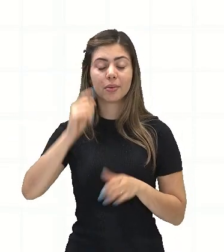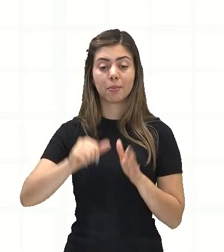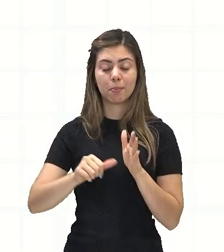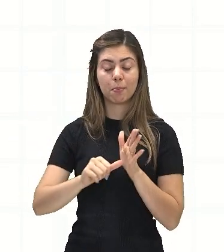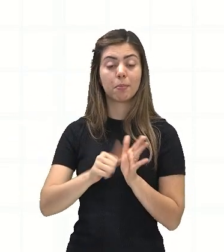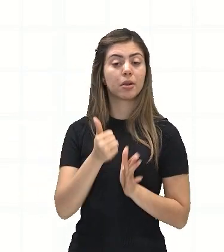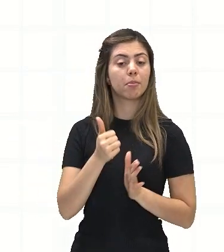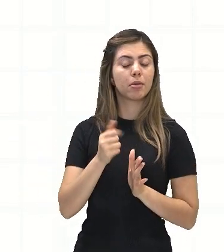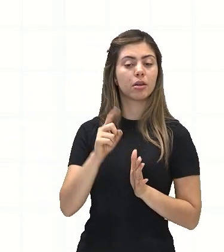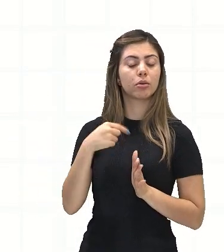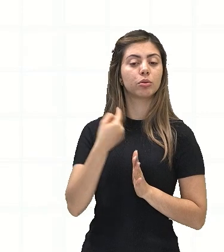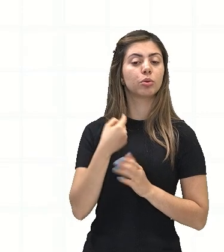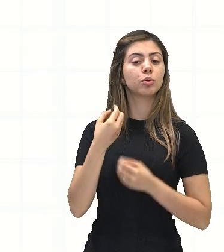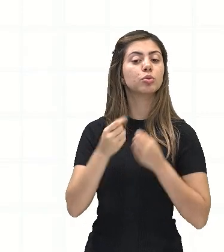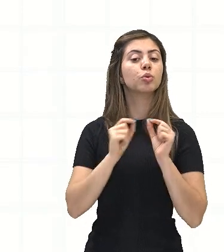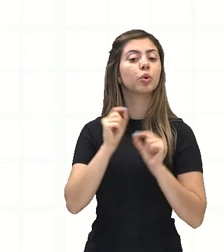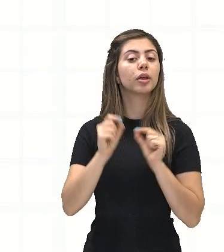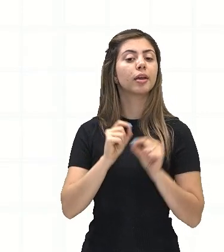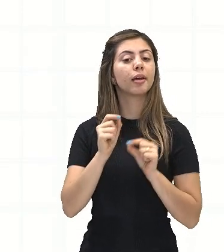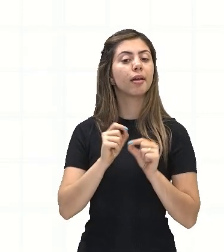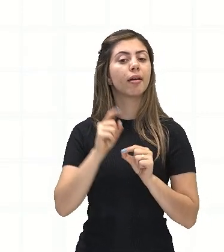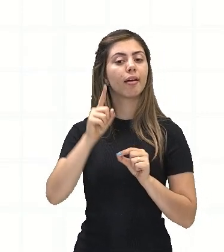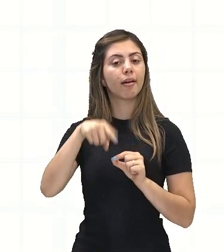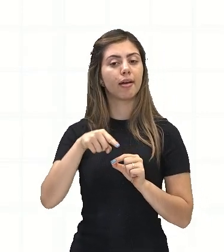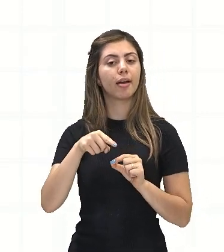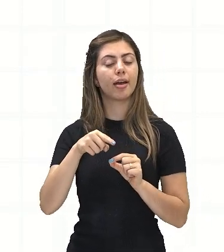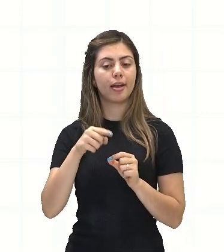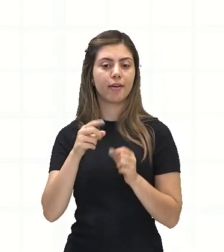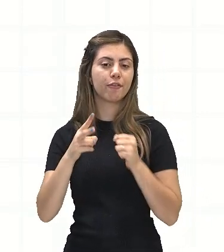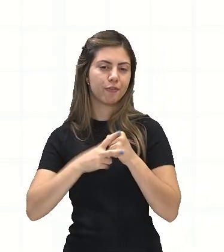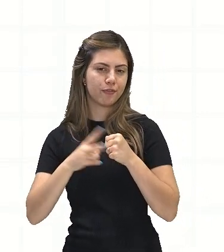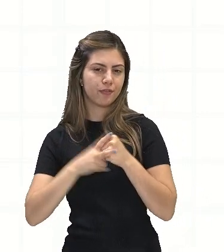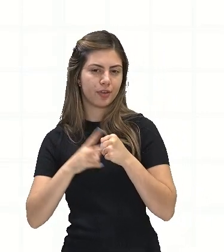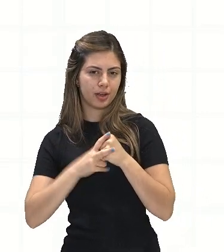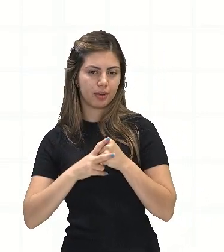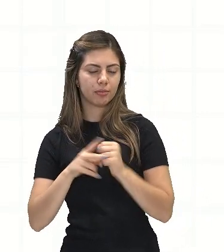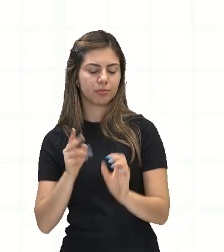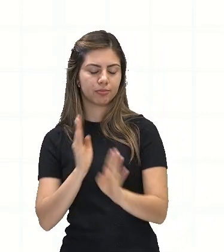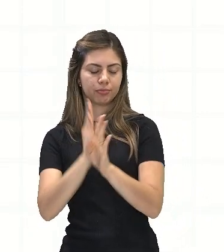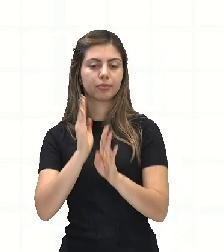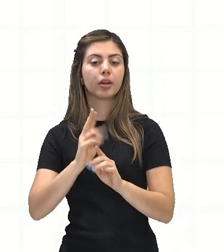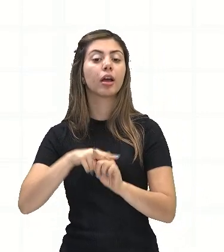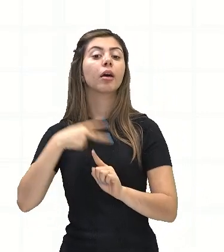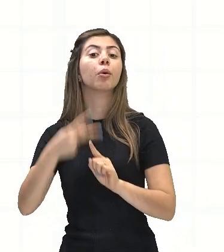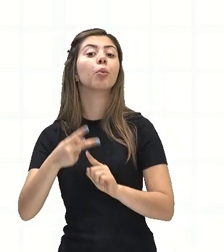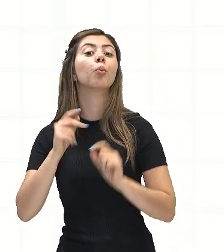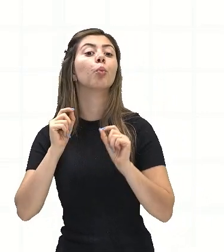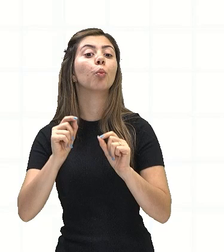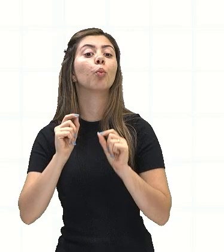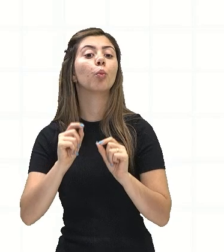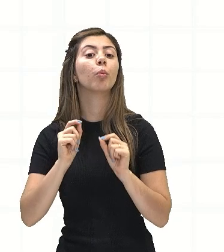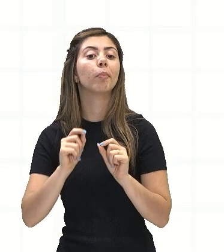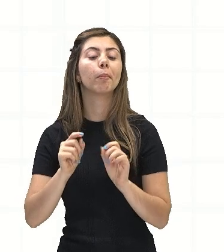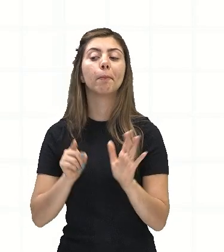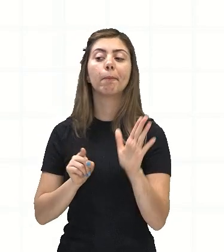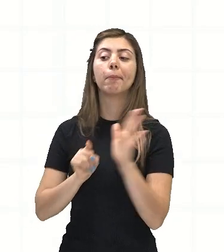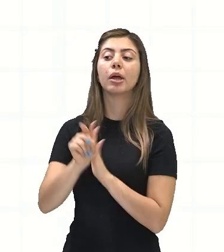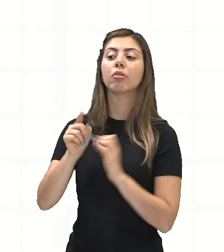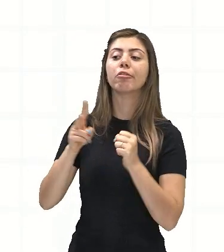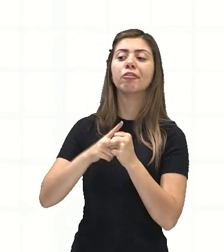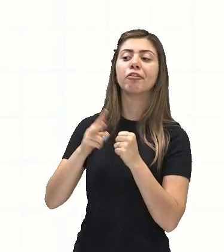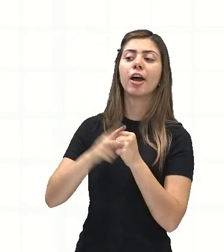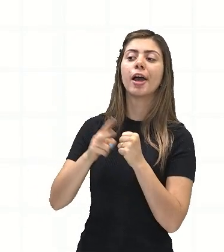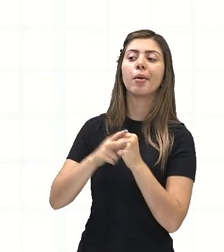faço o quê? Eu identifico o verbo. Depois eu faço o quê? Pergunto para o